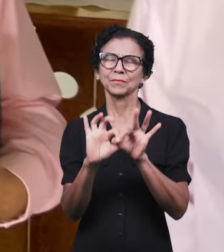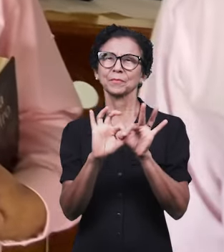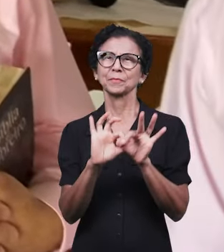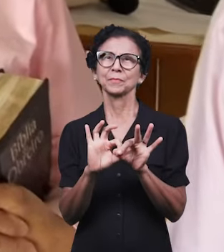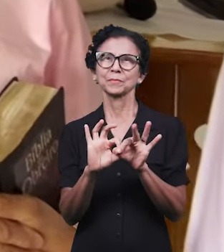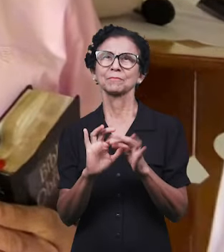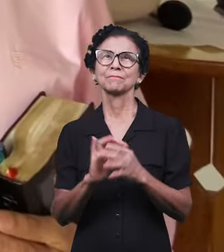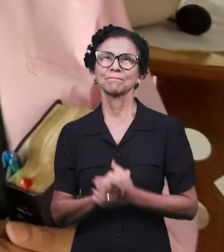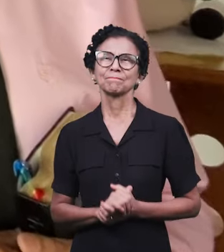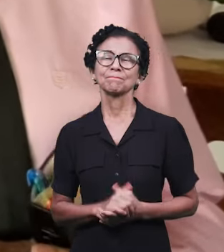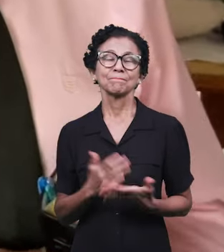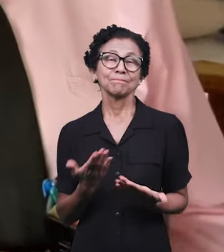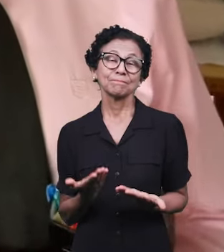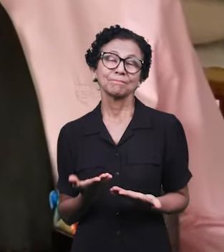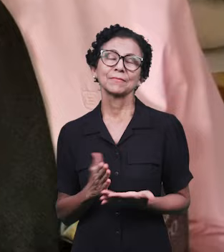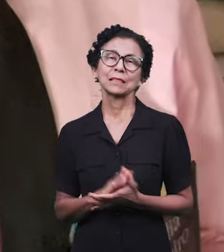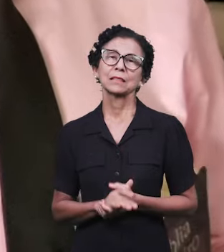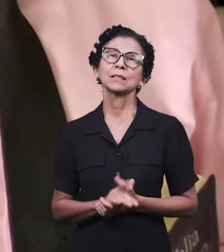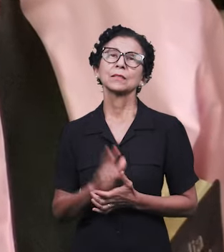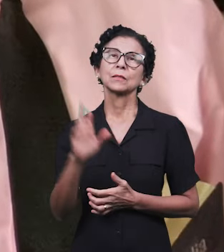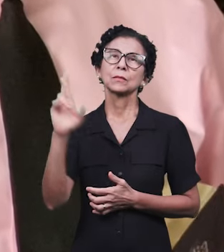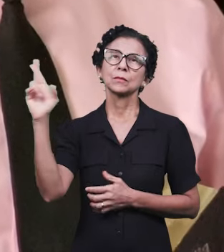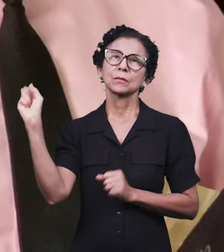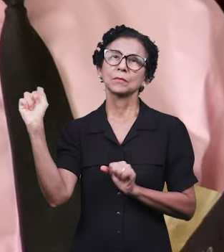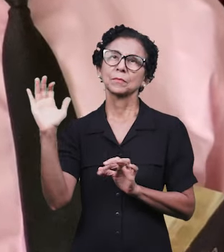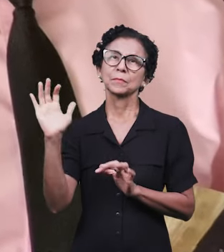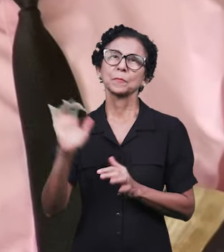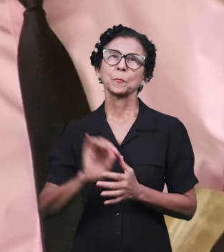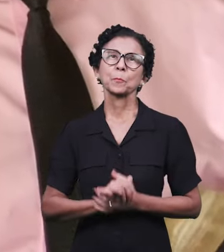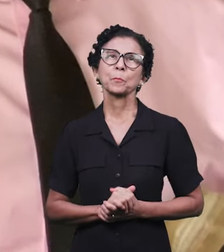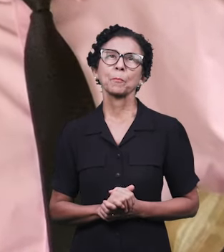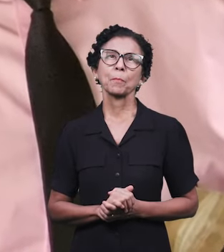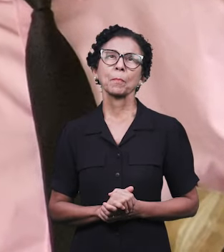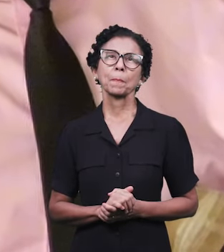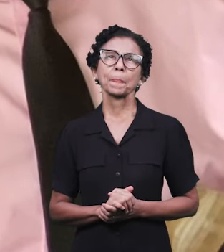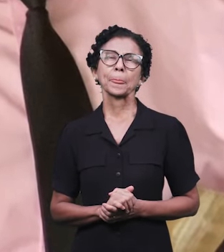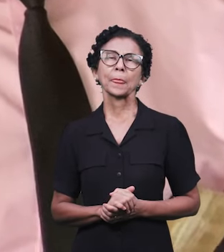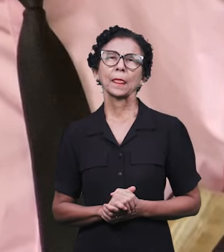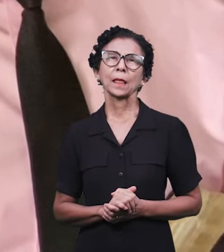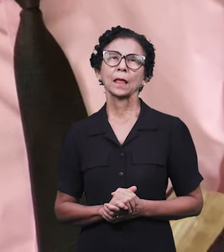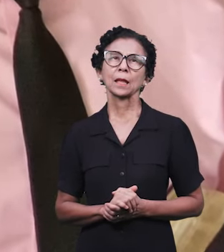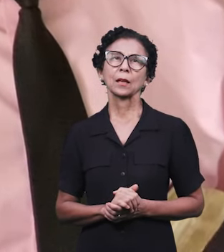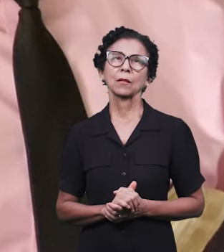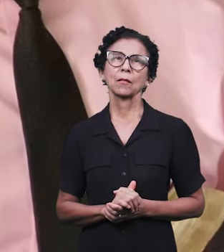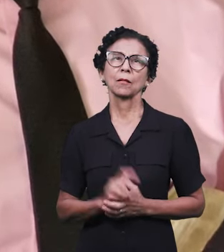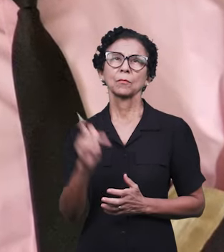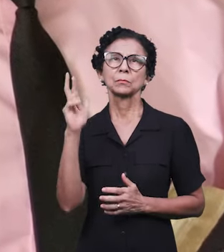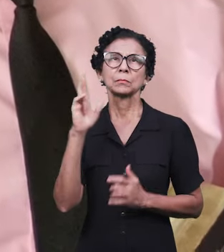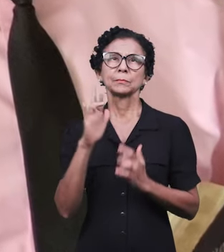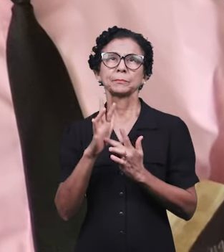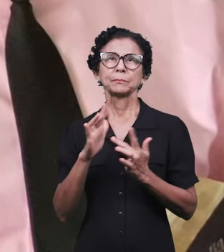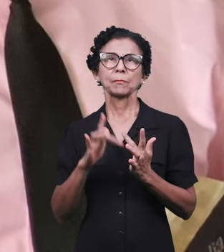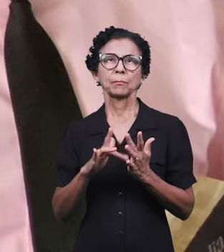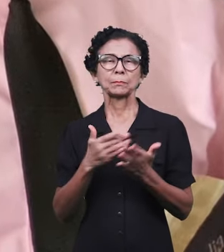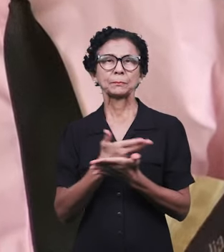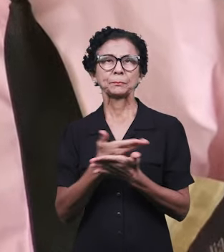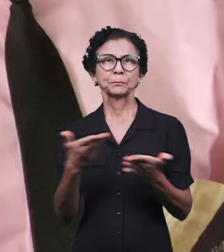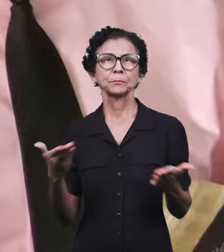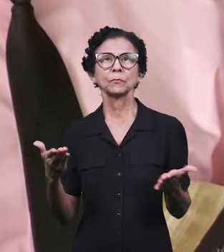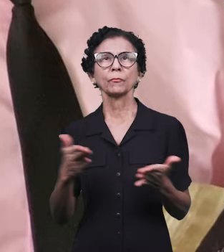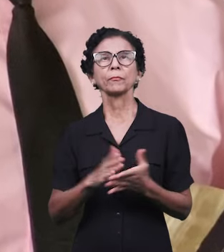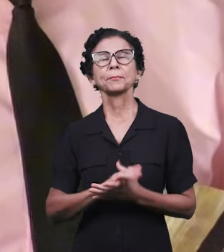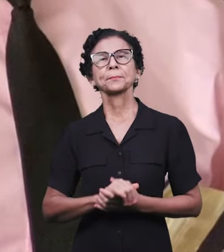festa espiritual. Viemos com um grupo de jovens também, né, esse mês dos jovens. Ontem nós tivemos uma vigília, onde o Senhor também operou